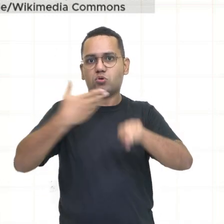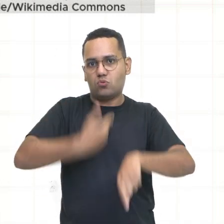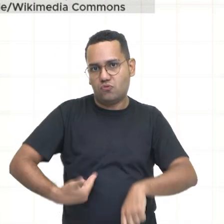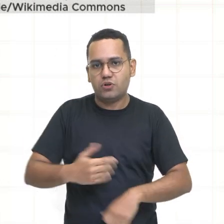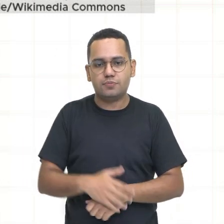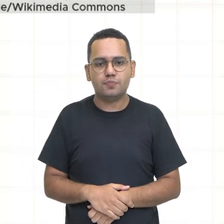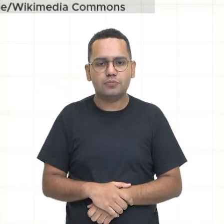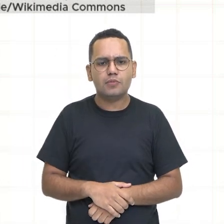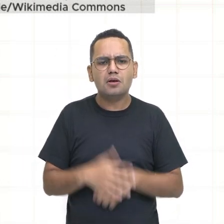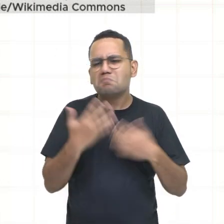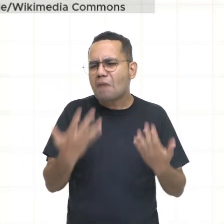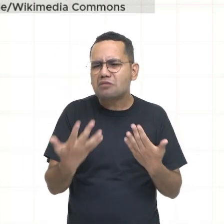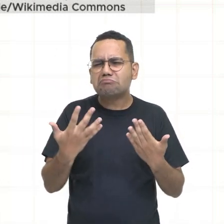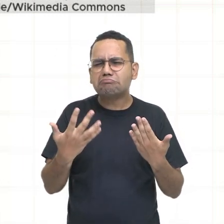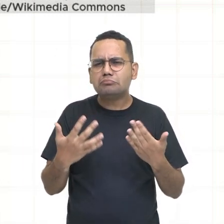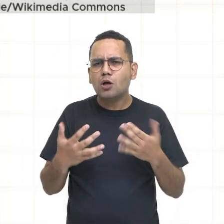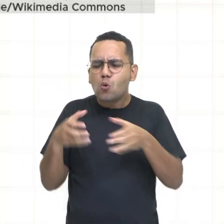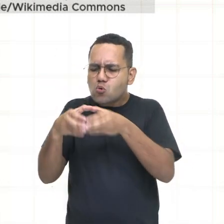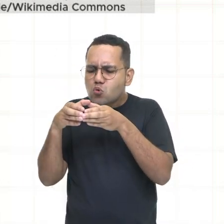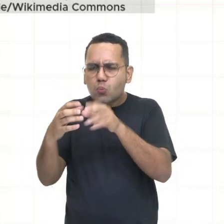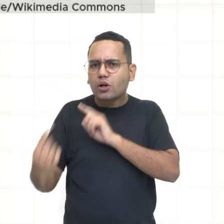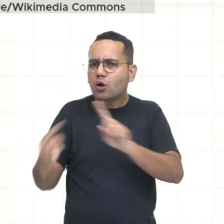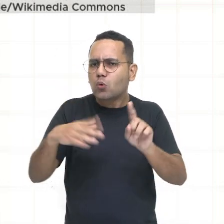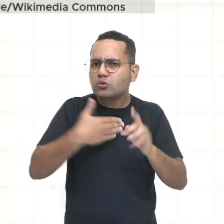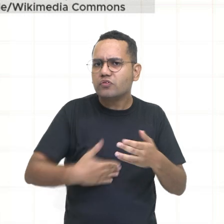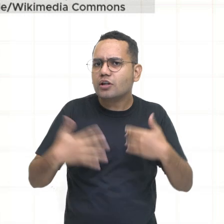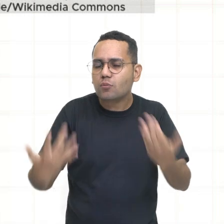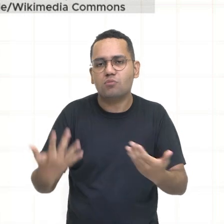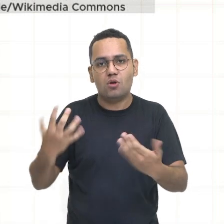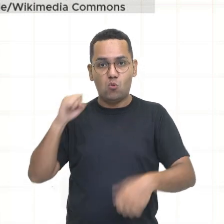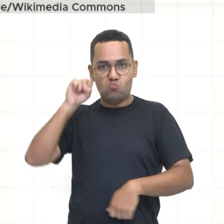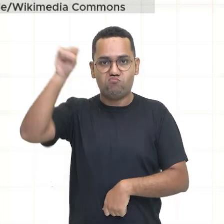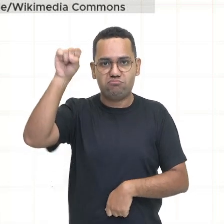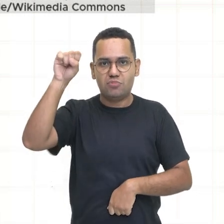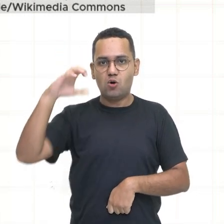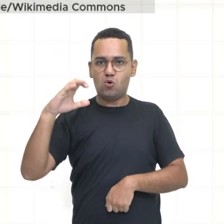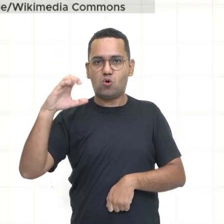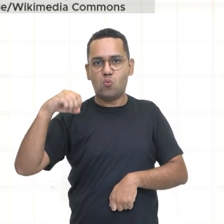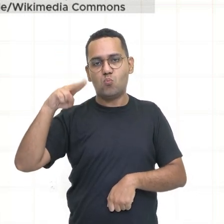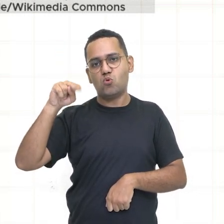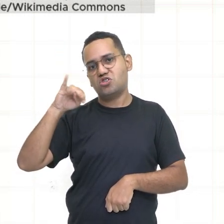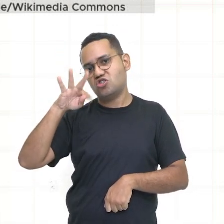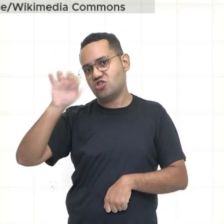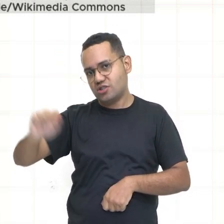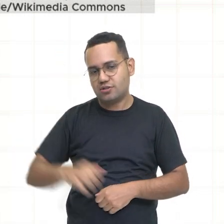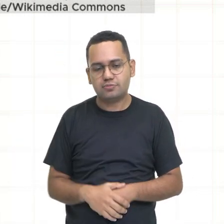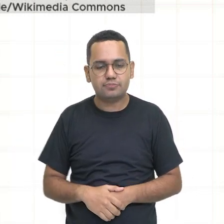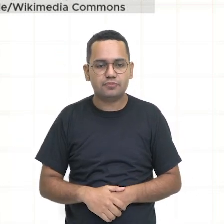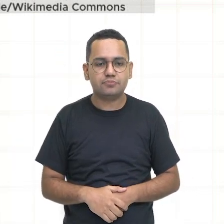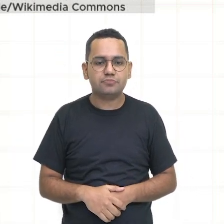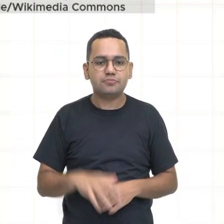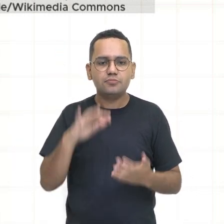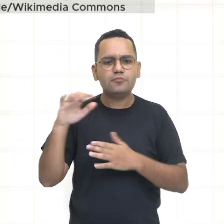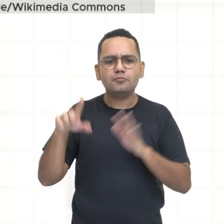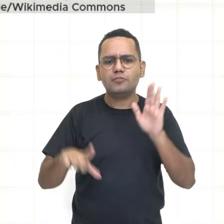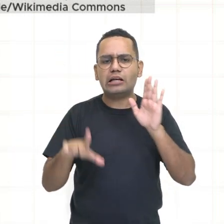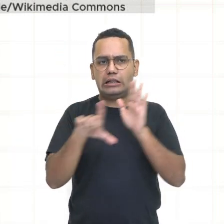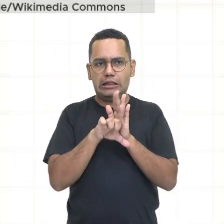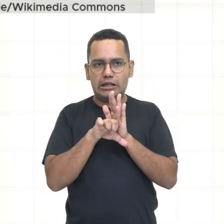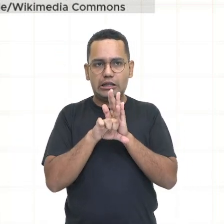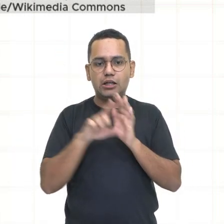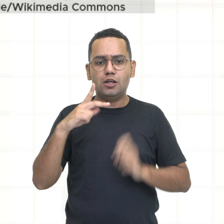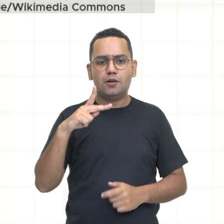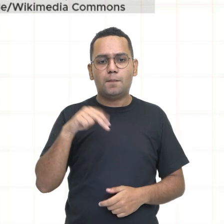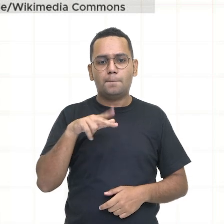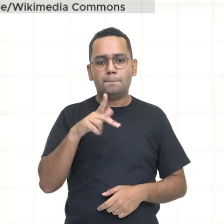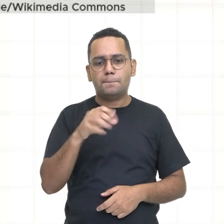quem? Os comunistas. Vamos observar também a Lei de Plenos Poderes, que foi aprovada em março